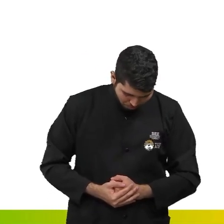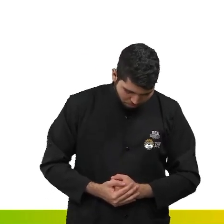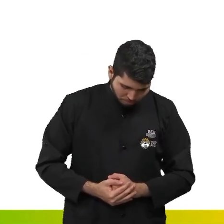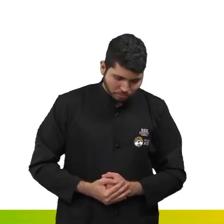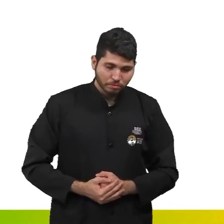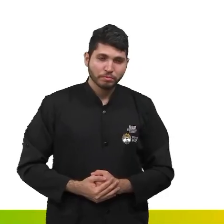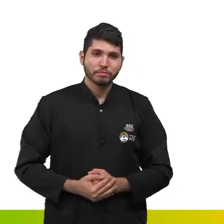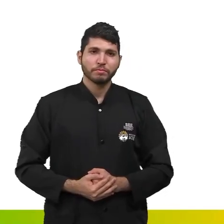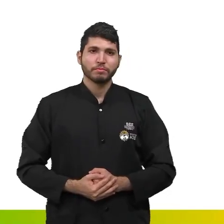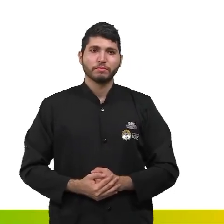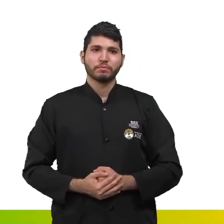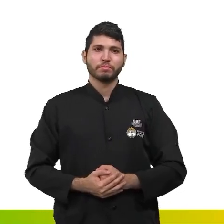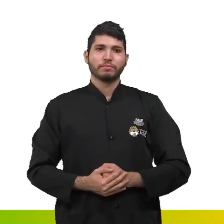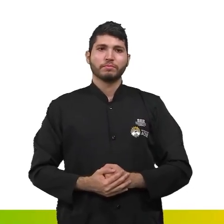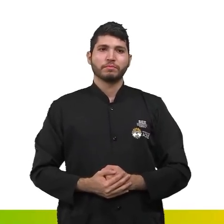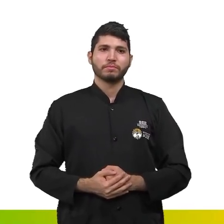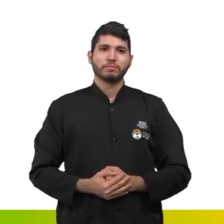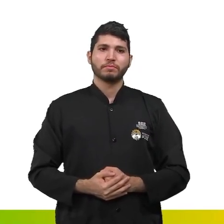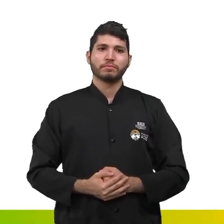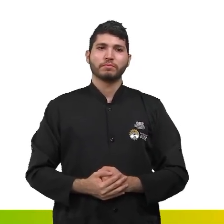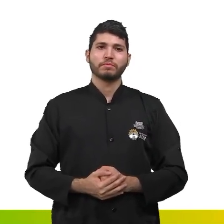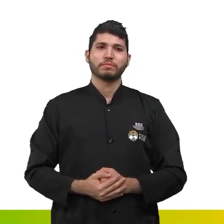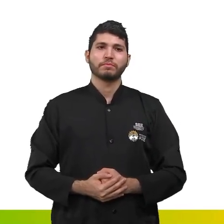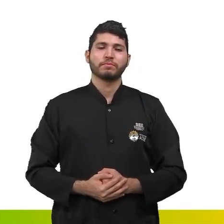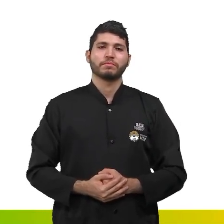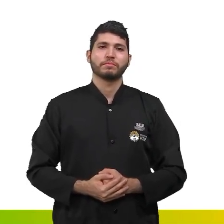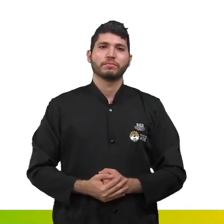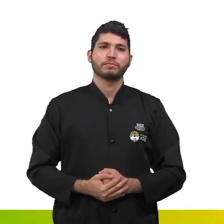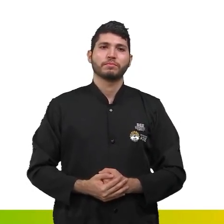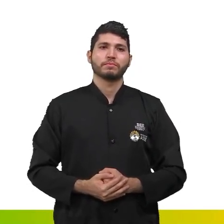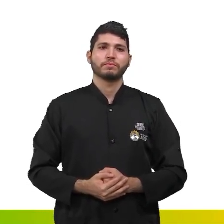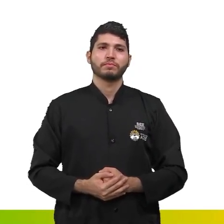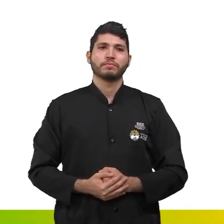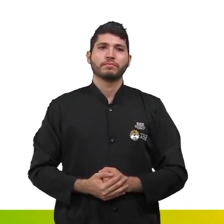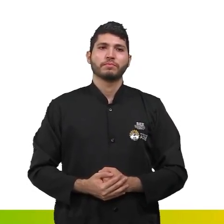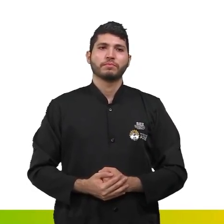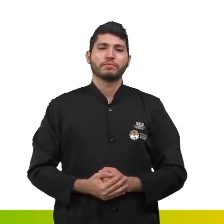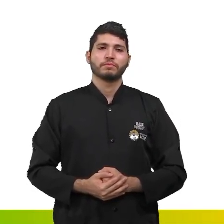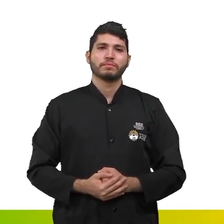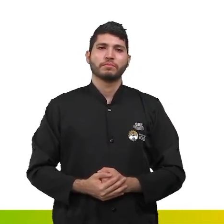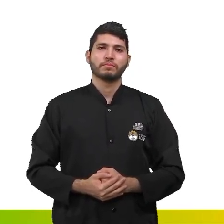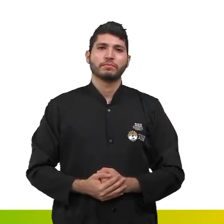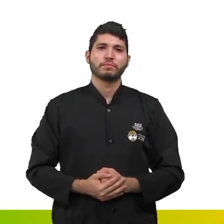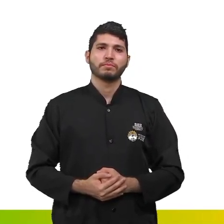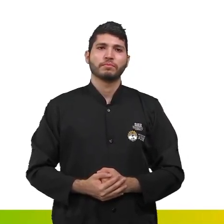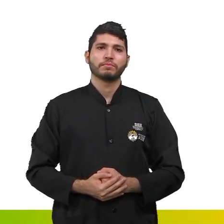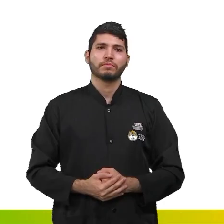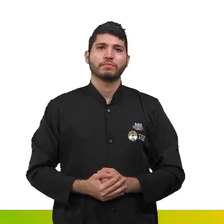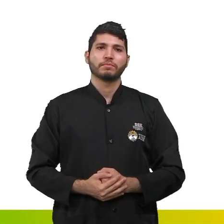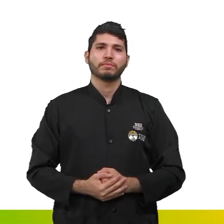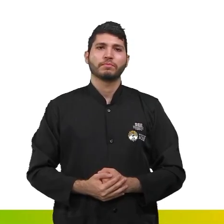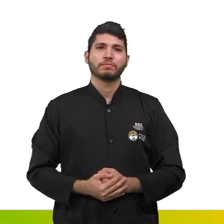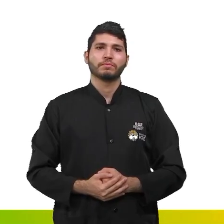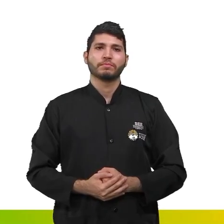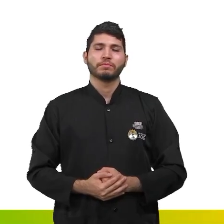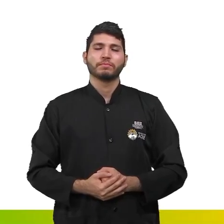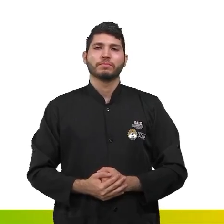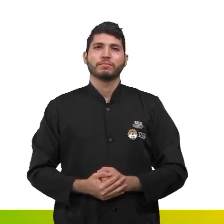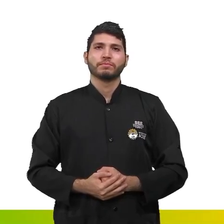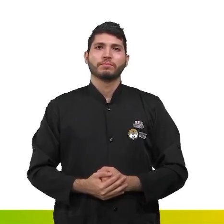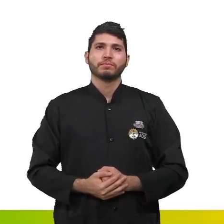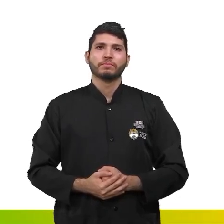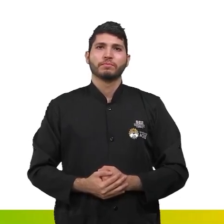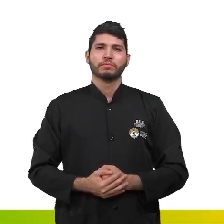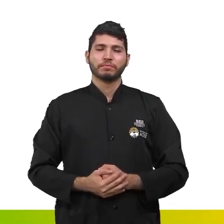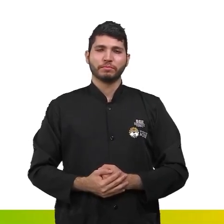Opa, aqui, né? Vamos apagar essa. Vamos passar uma borrachinha aqui, um borrador. Vamos borrar a informação,